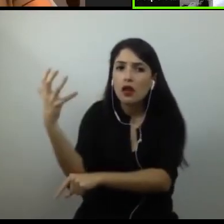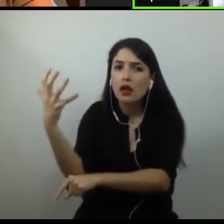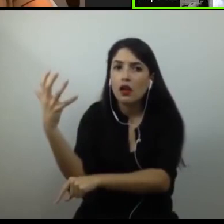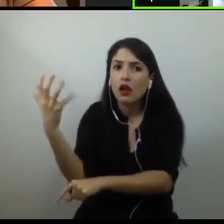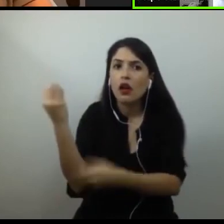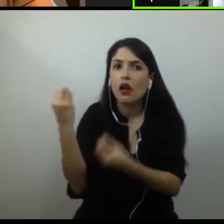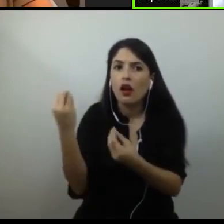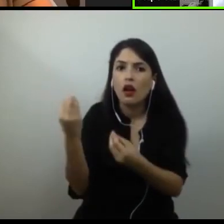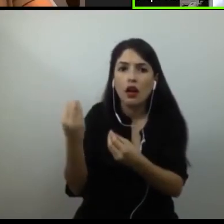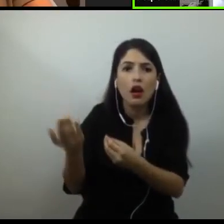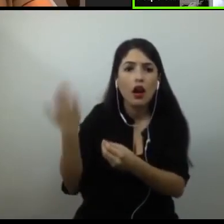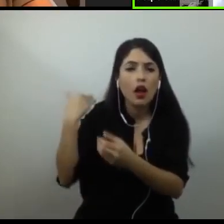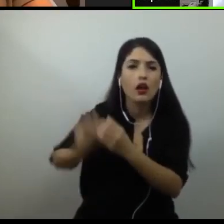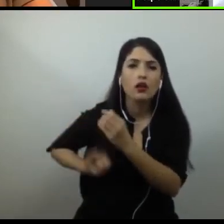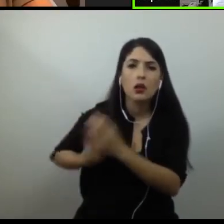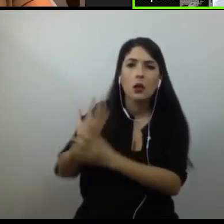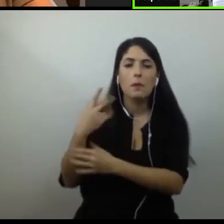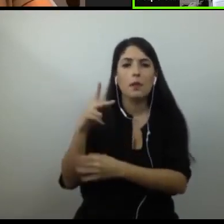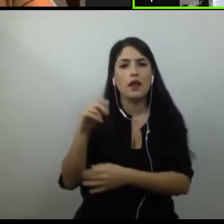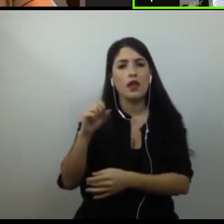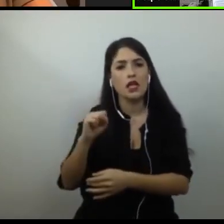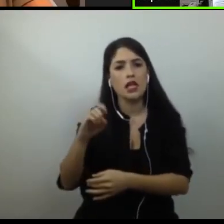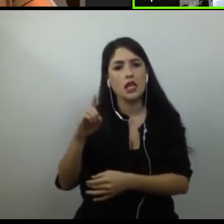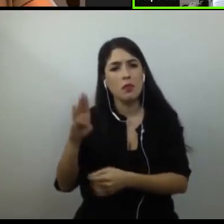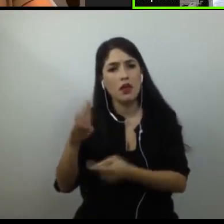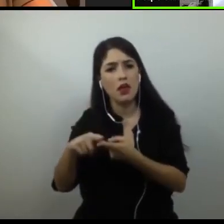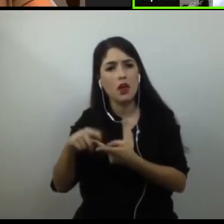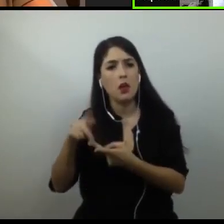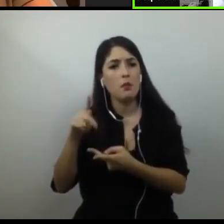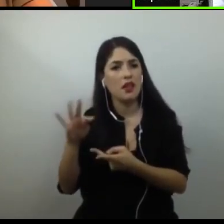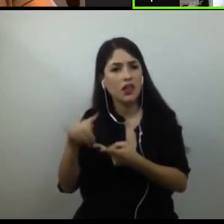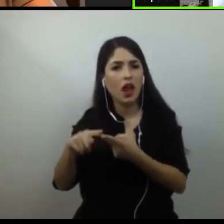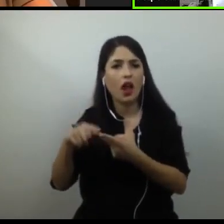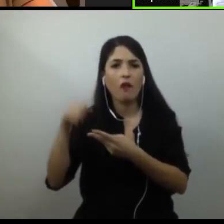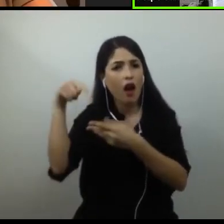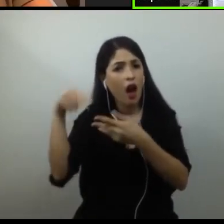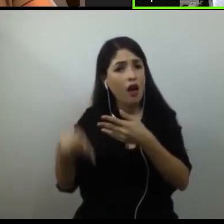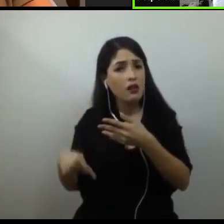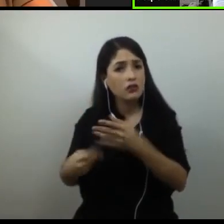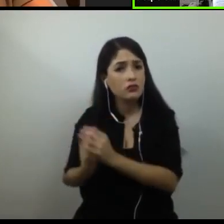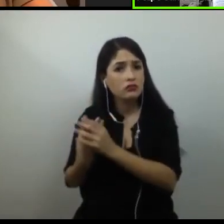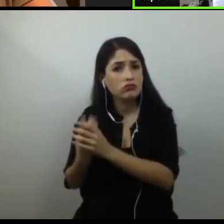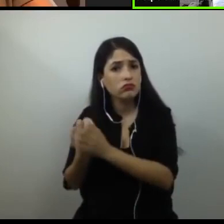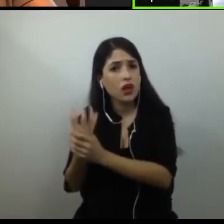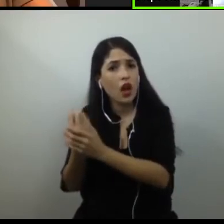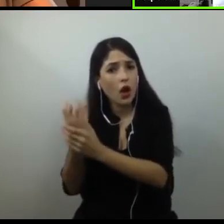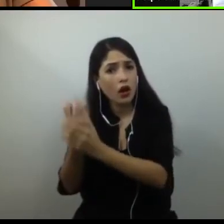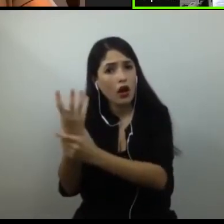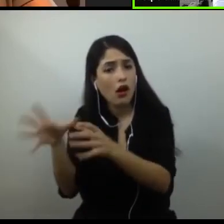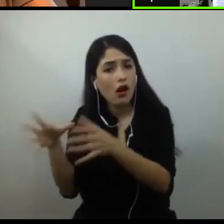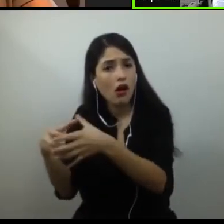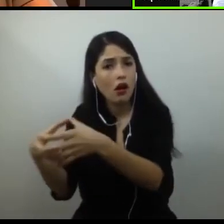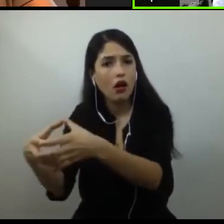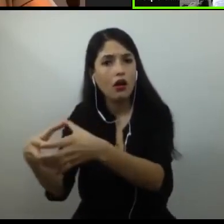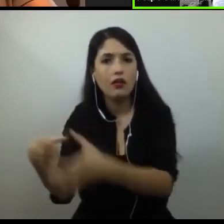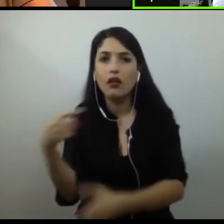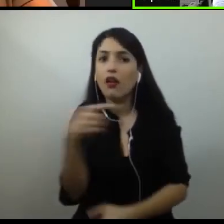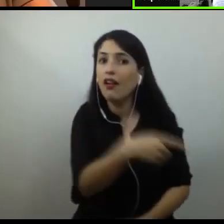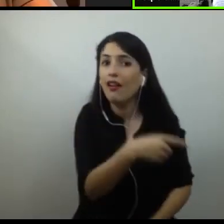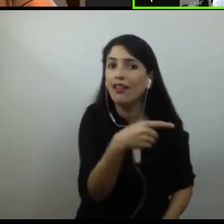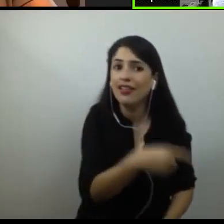né? Governos do PSDB, do PT, vem se desmontando com método